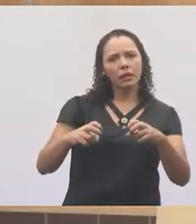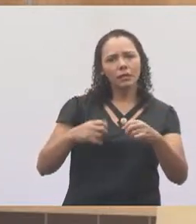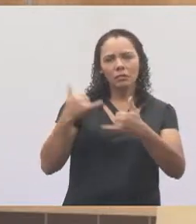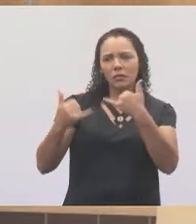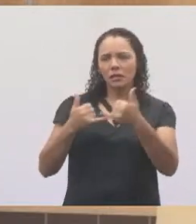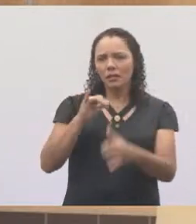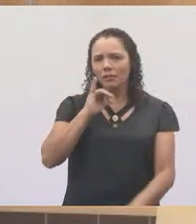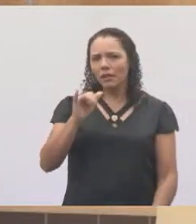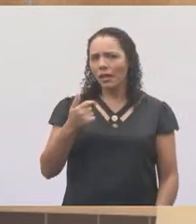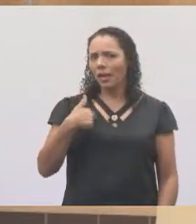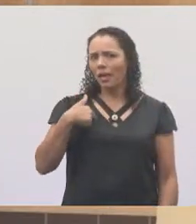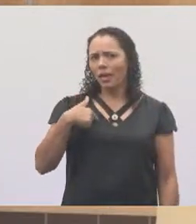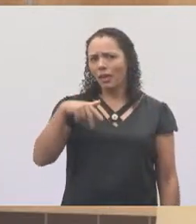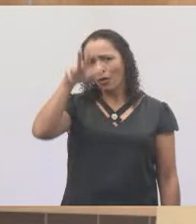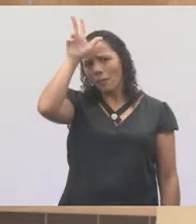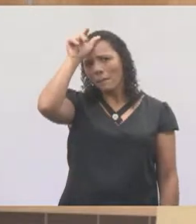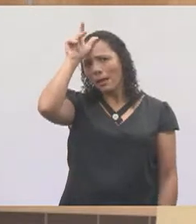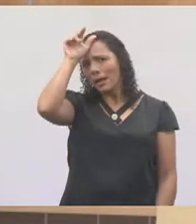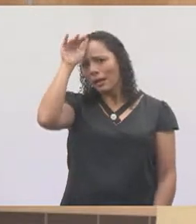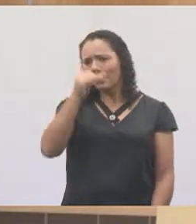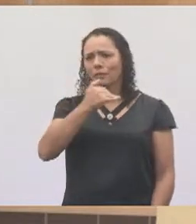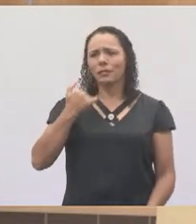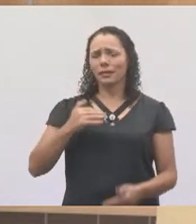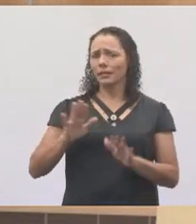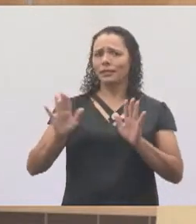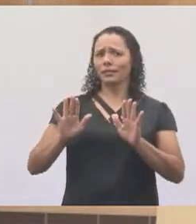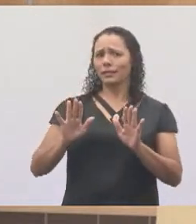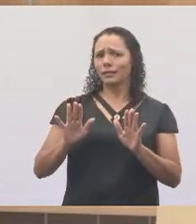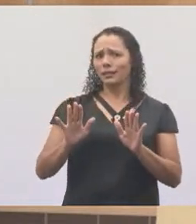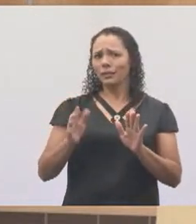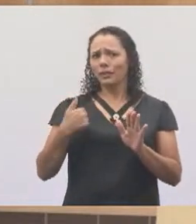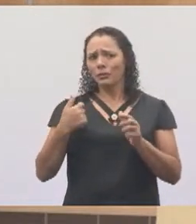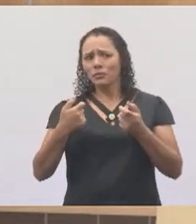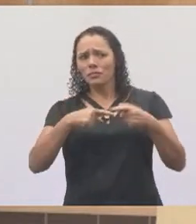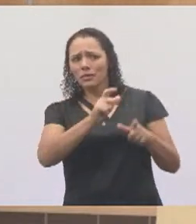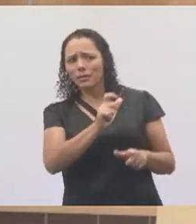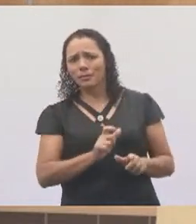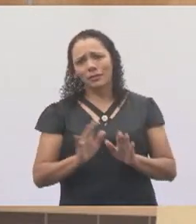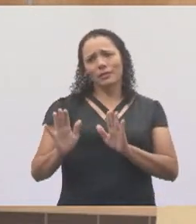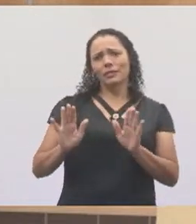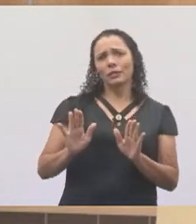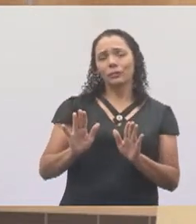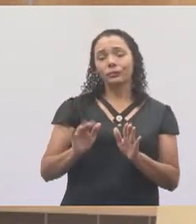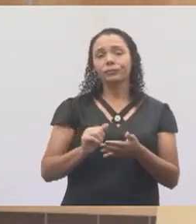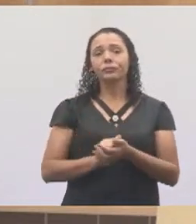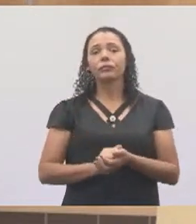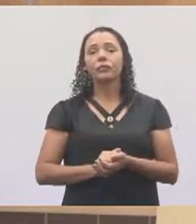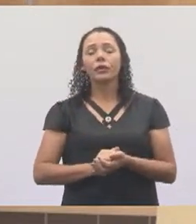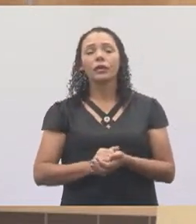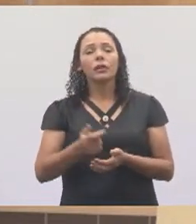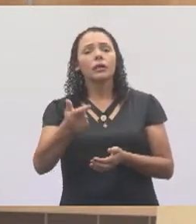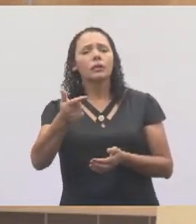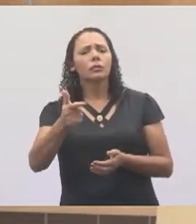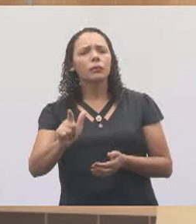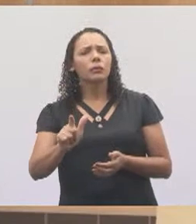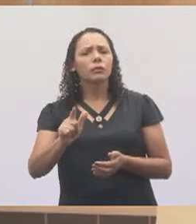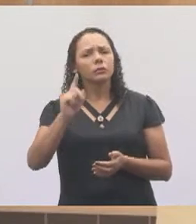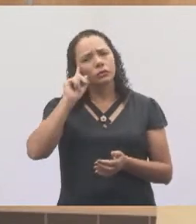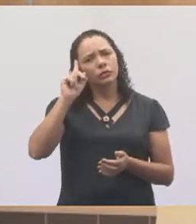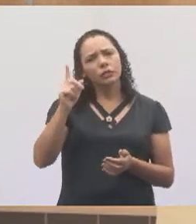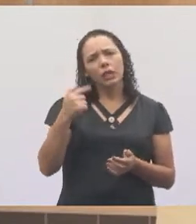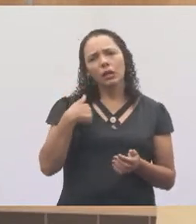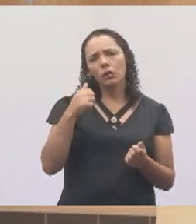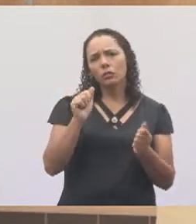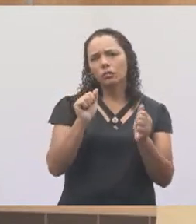barata, doutor, quanto mais ameaçar alguém. Aí na segunda instância eu estava como subprefeito já. Aí teve